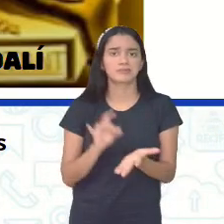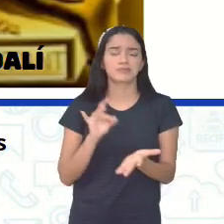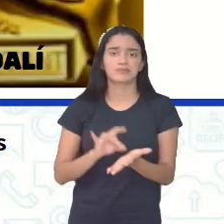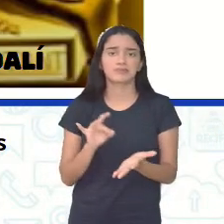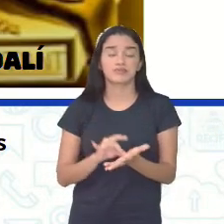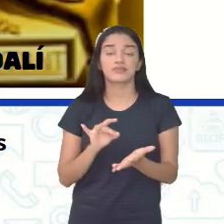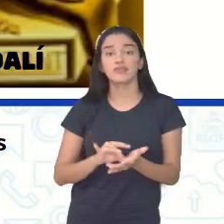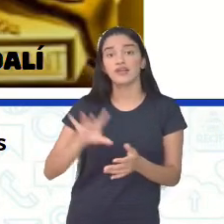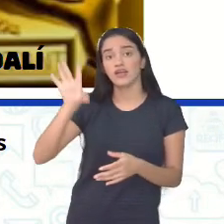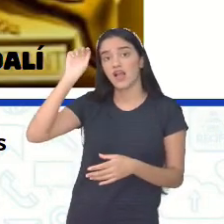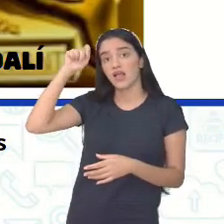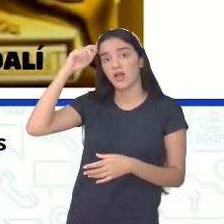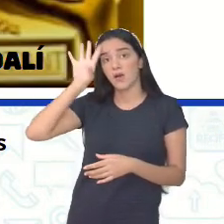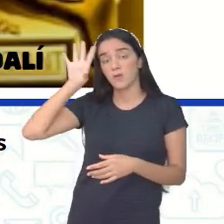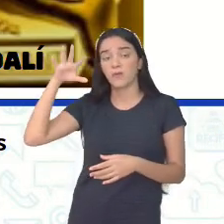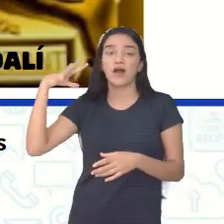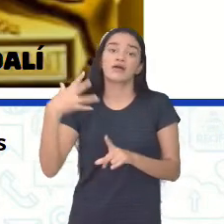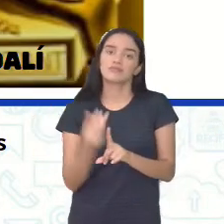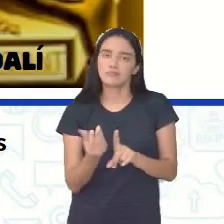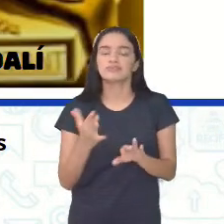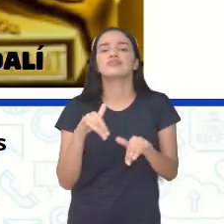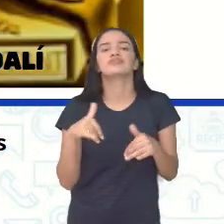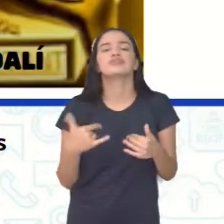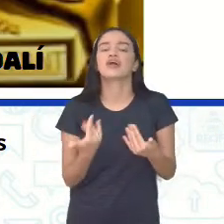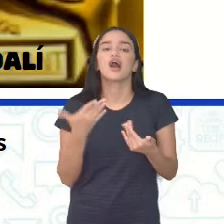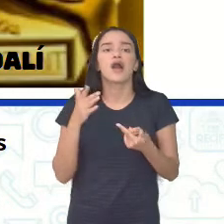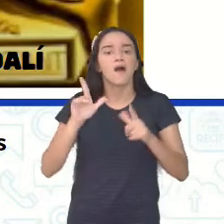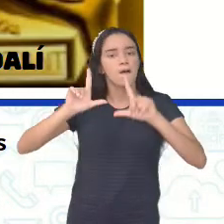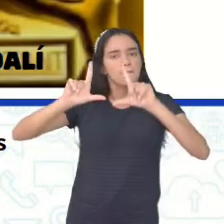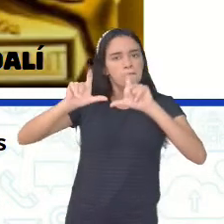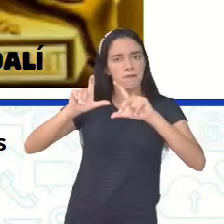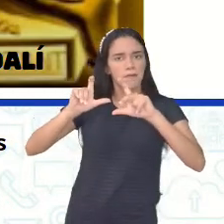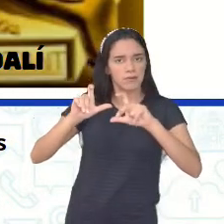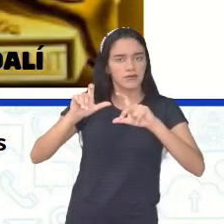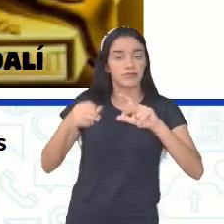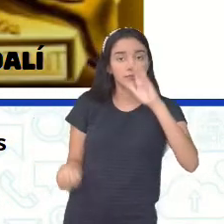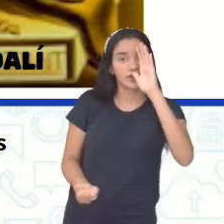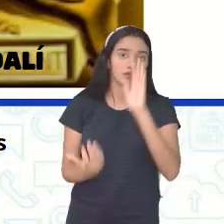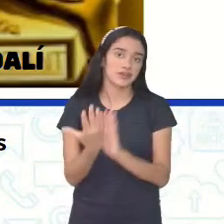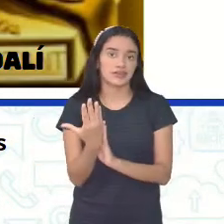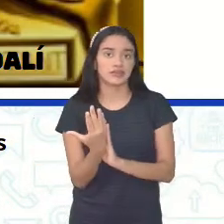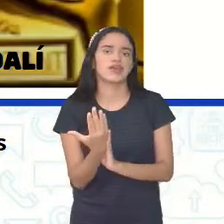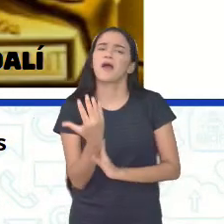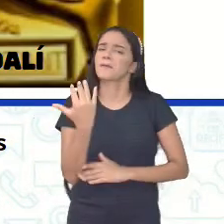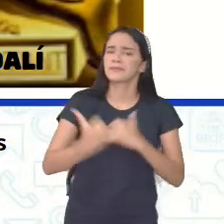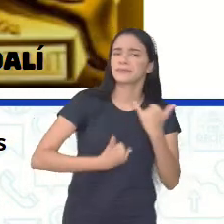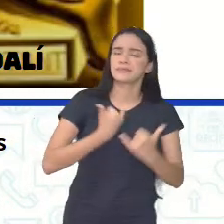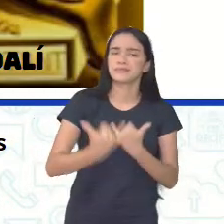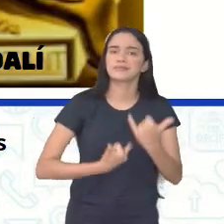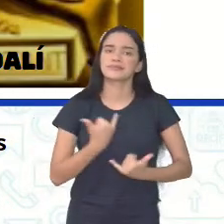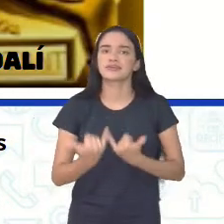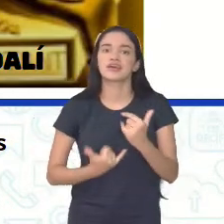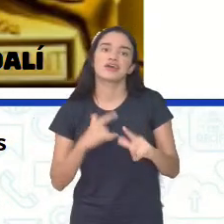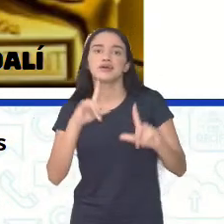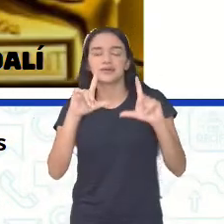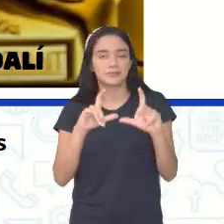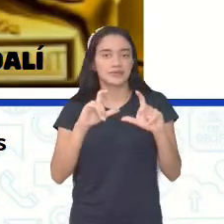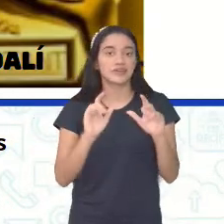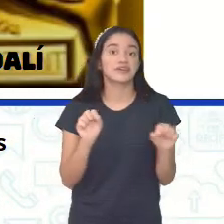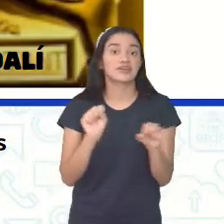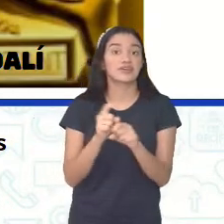convocava Pra você pintar um ou contratava teto, os uma artistas para parede. pintar os tetos, as paredes, fazer os vitrais. Os reis, os nobres